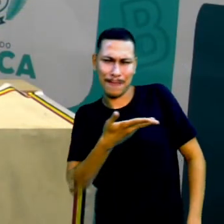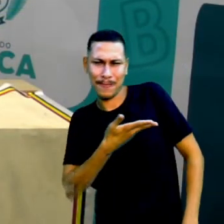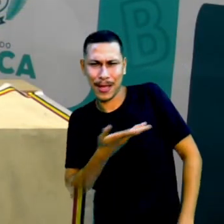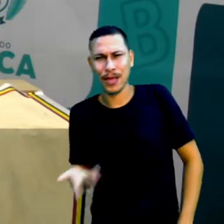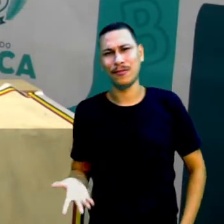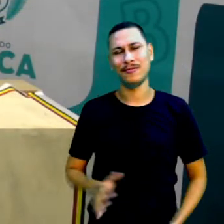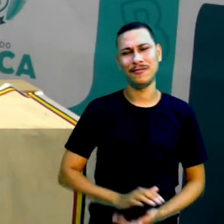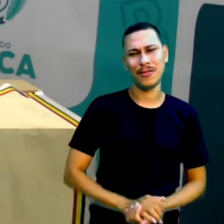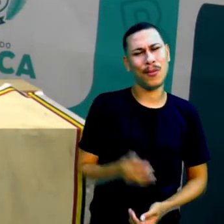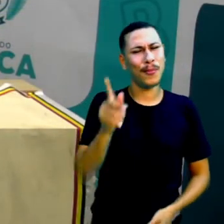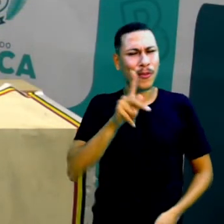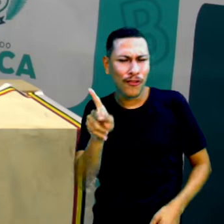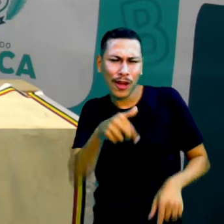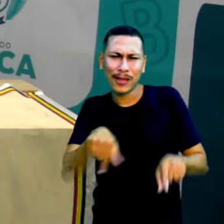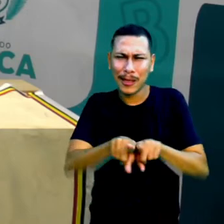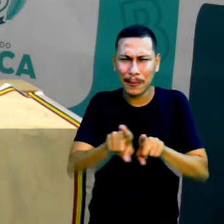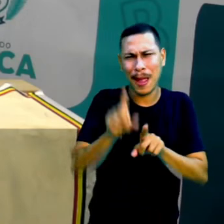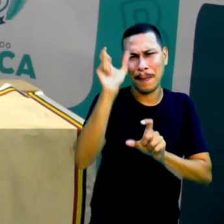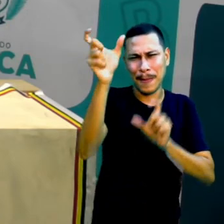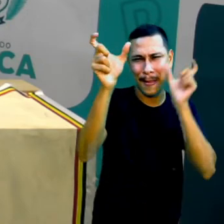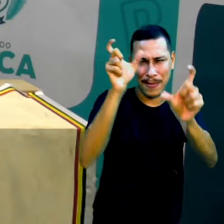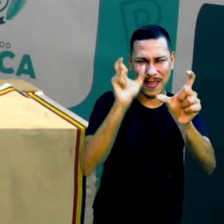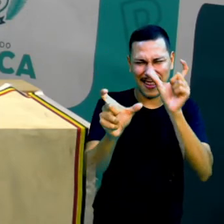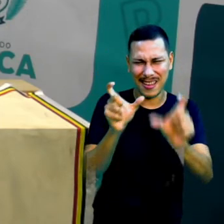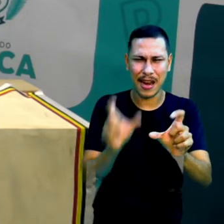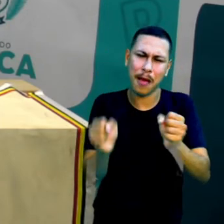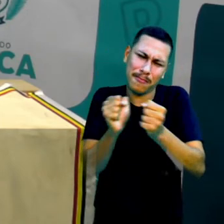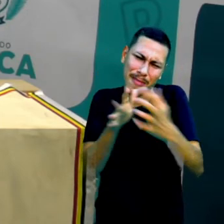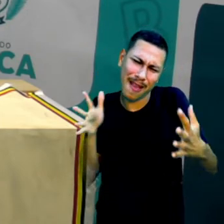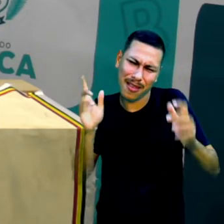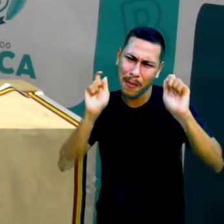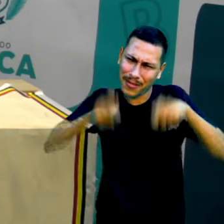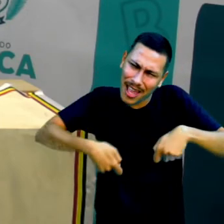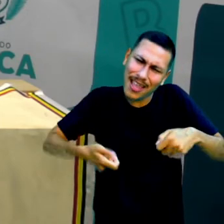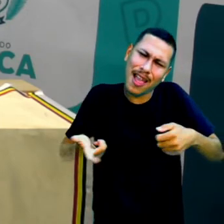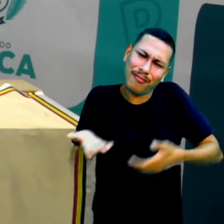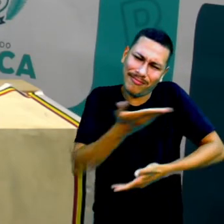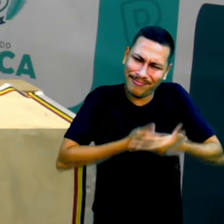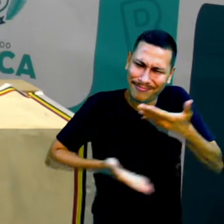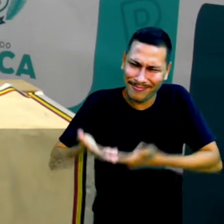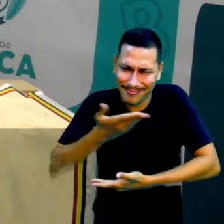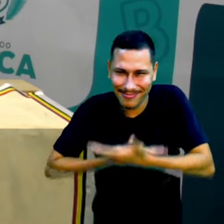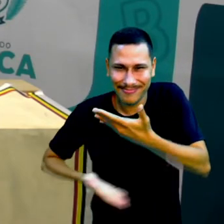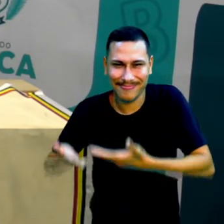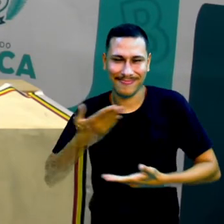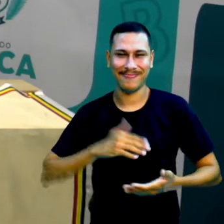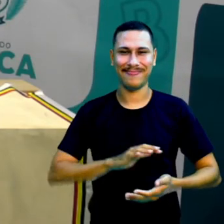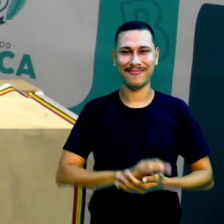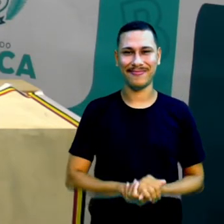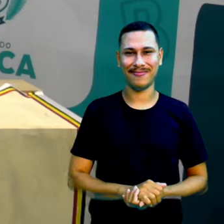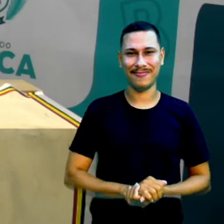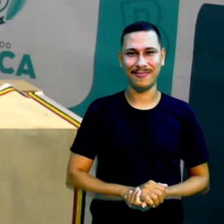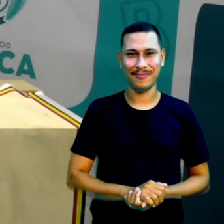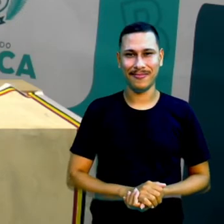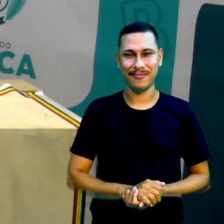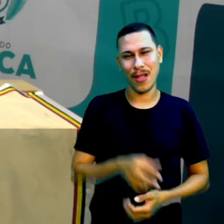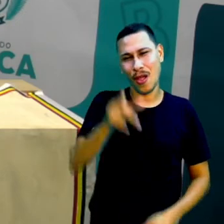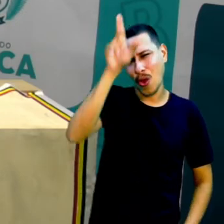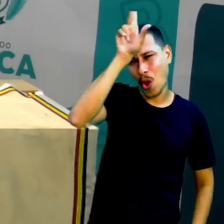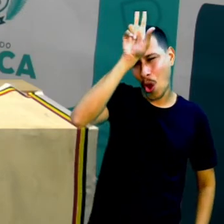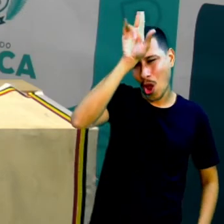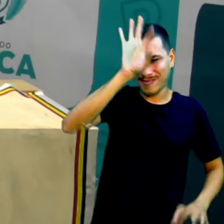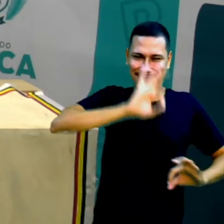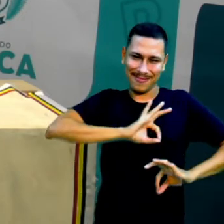coleguinhas, com a professora, com todos que estão conosco. A Joaninha trouxe